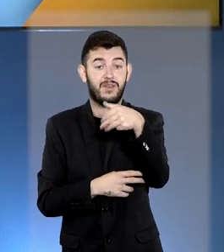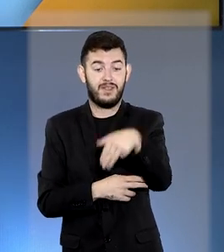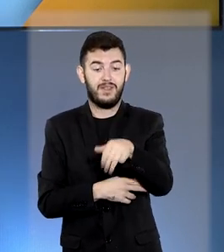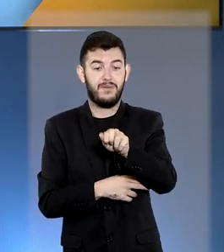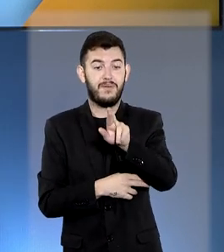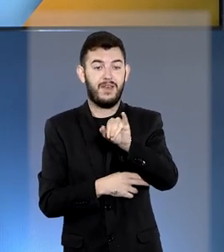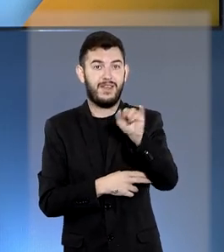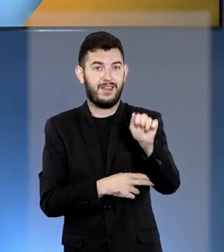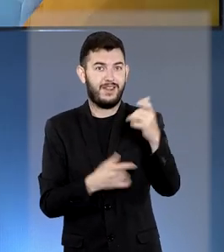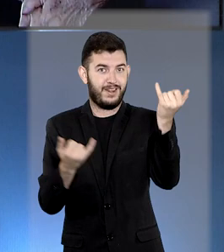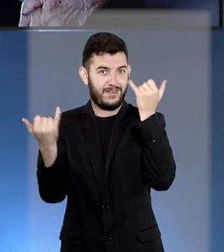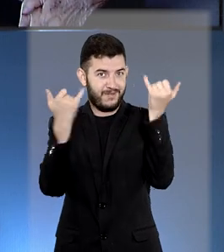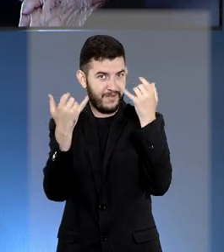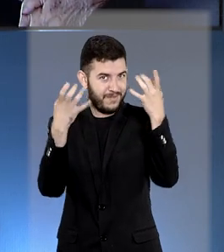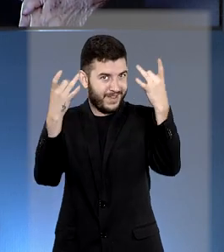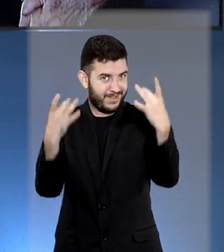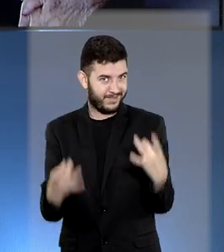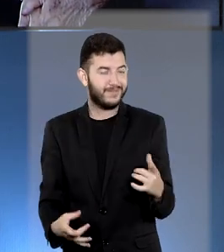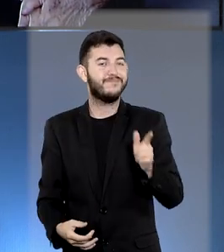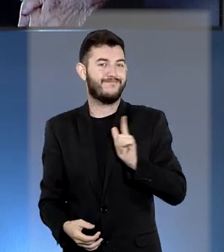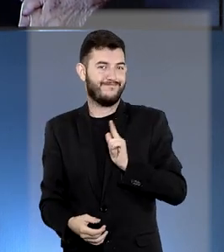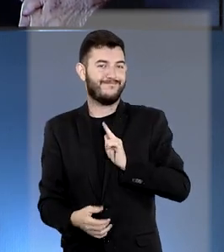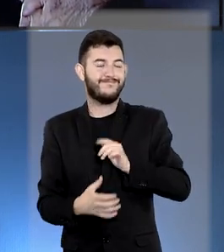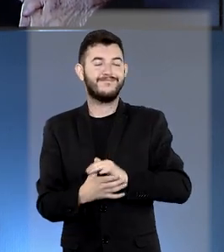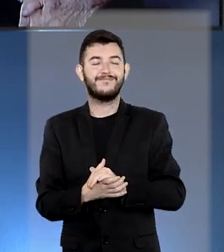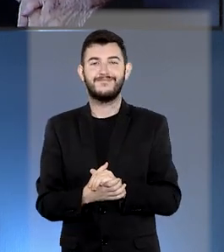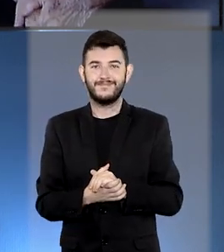mais informações.